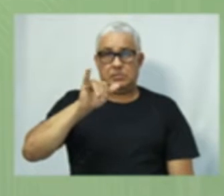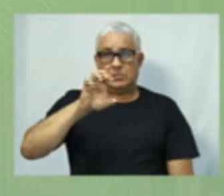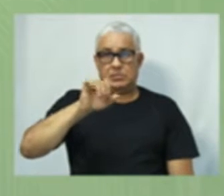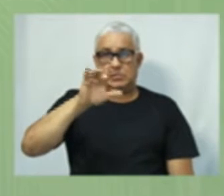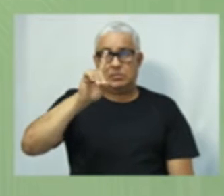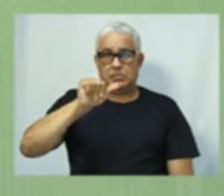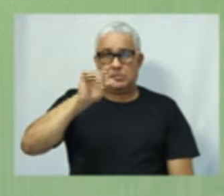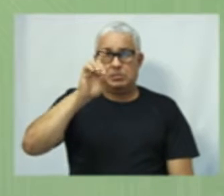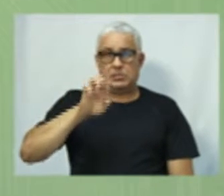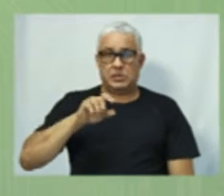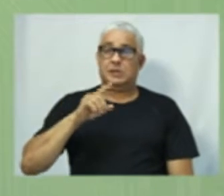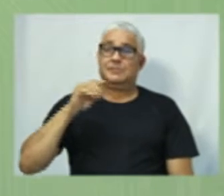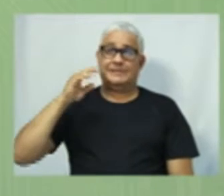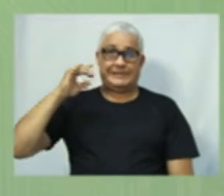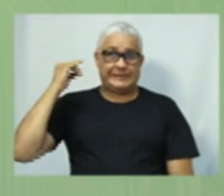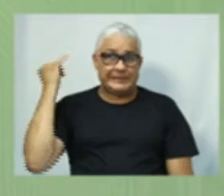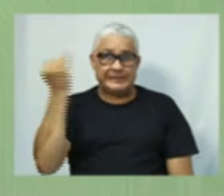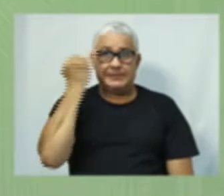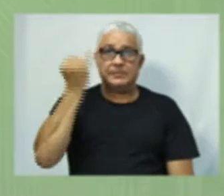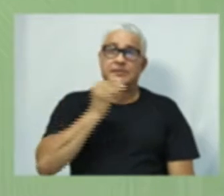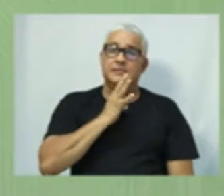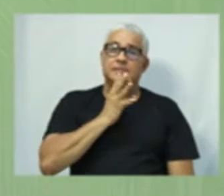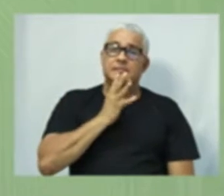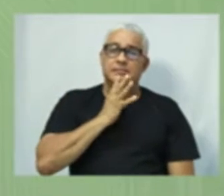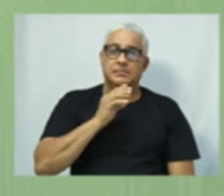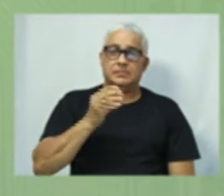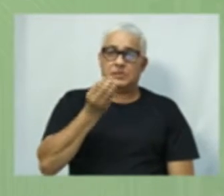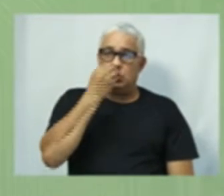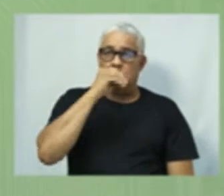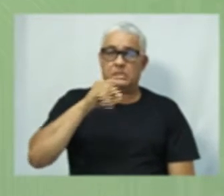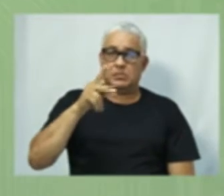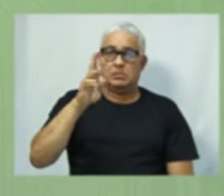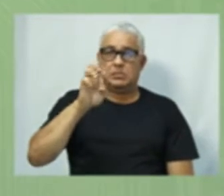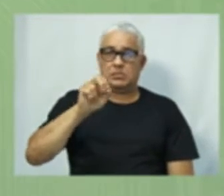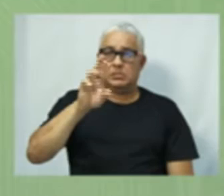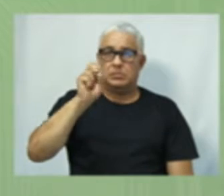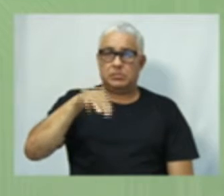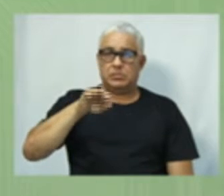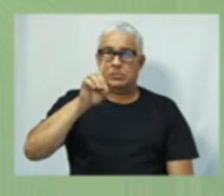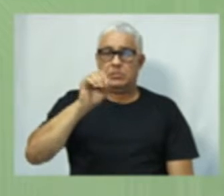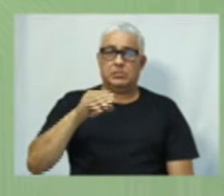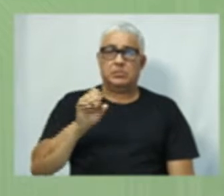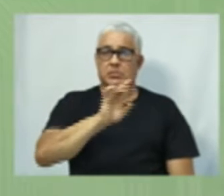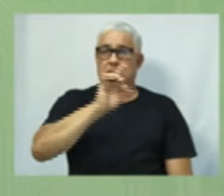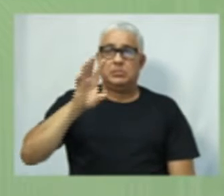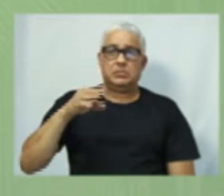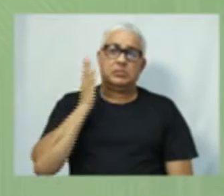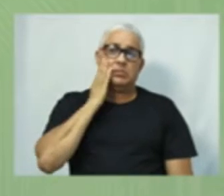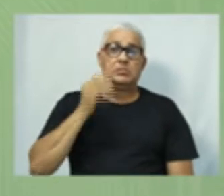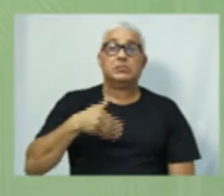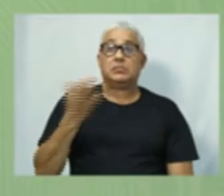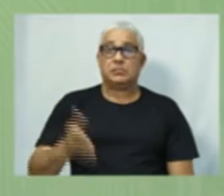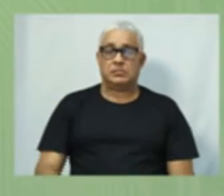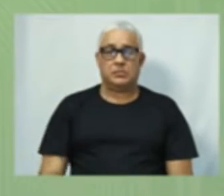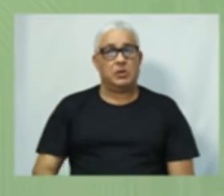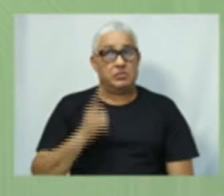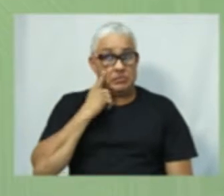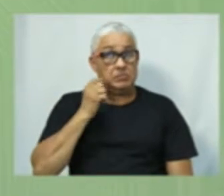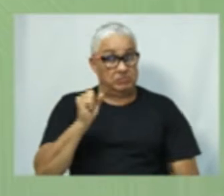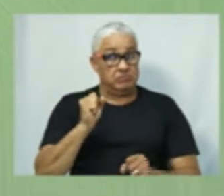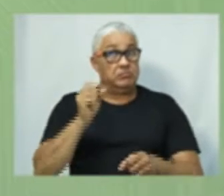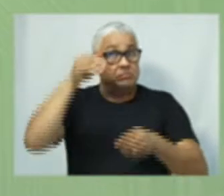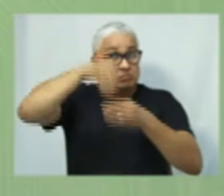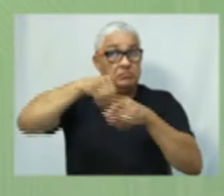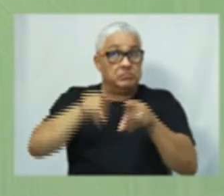é fundamental para o conhecimento do lucro presumido. Saber qual é a periodicidade de cada um. E olha, isso pode cair na prova,